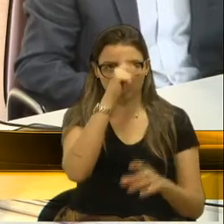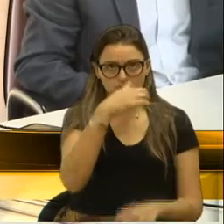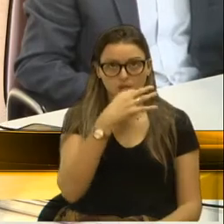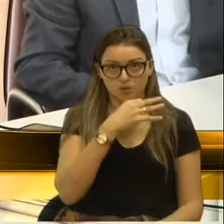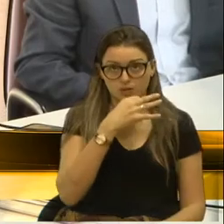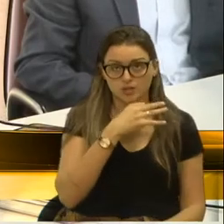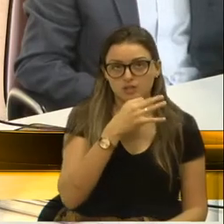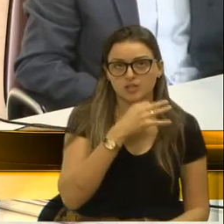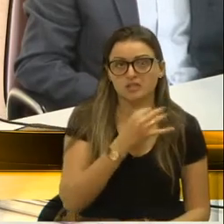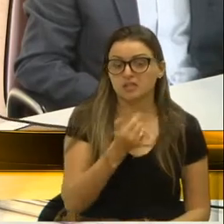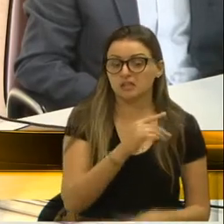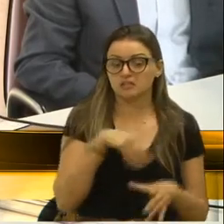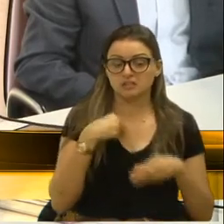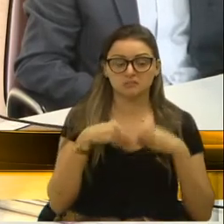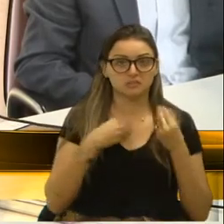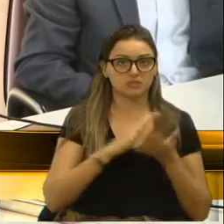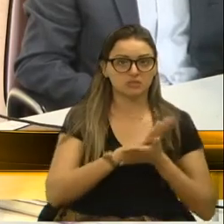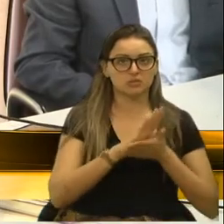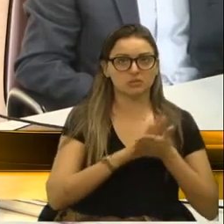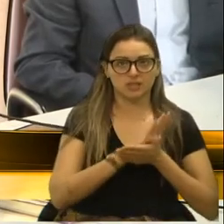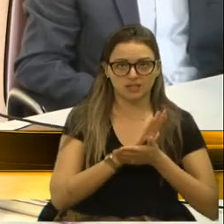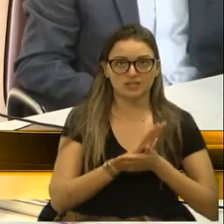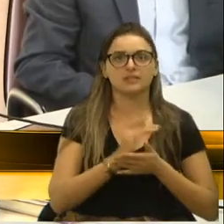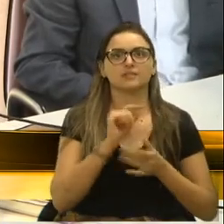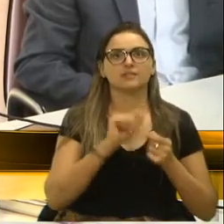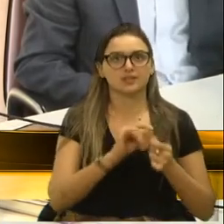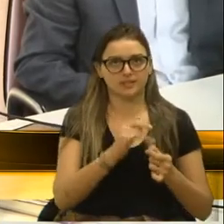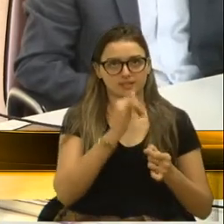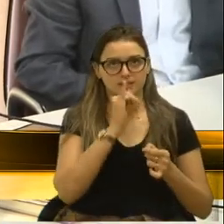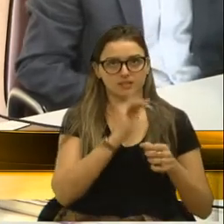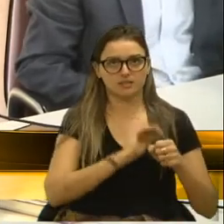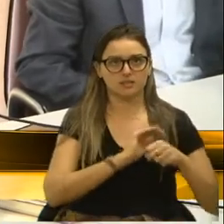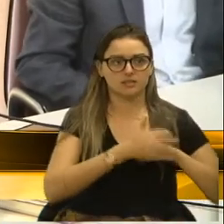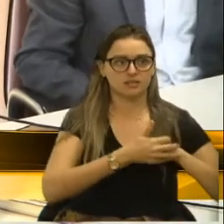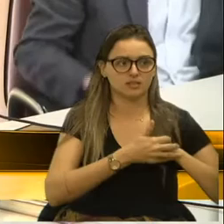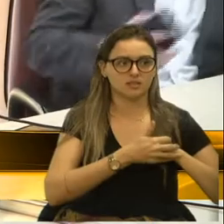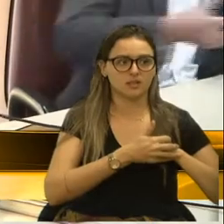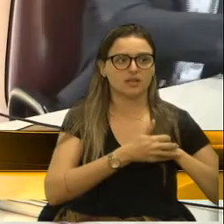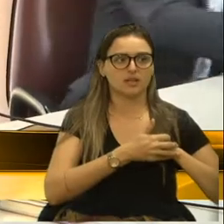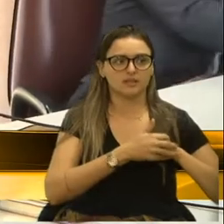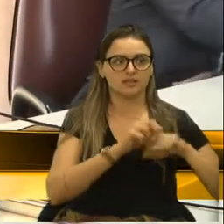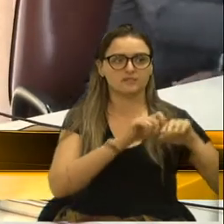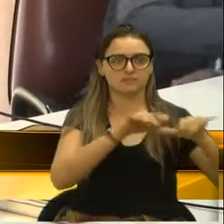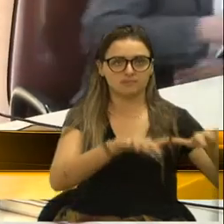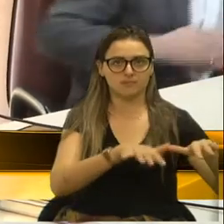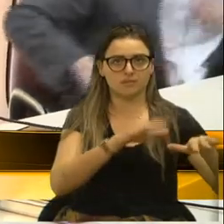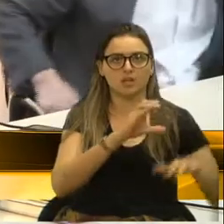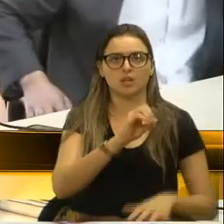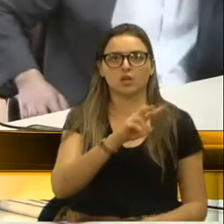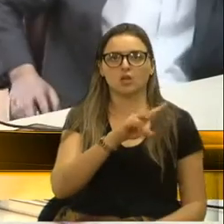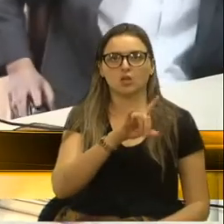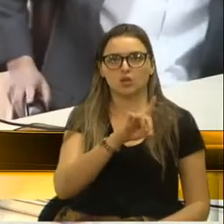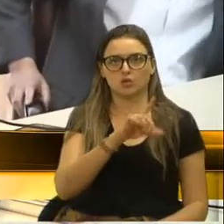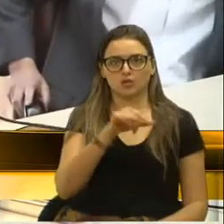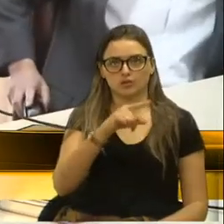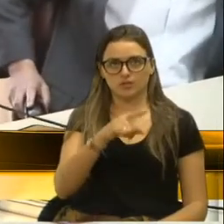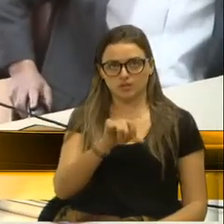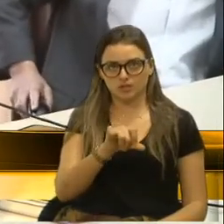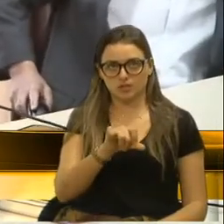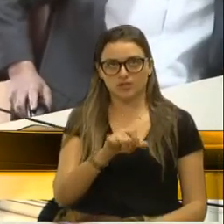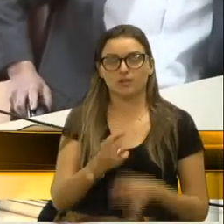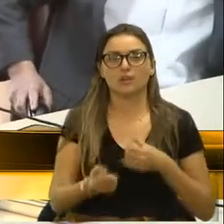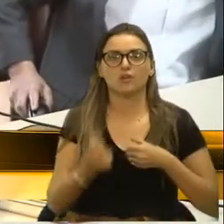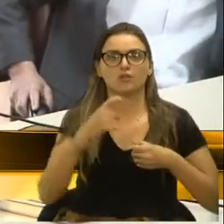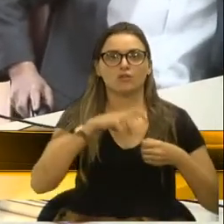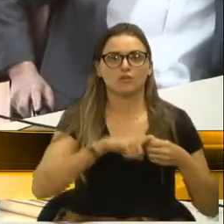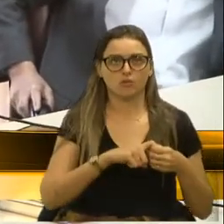sintoma nenhum e foi identificada com a Covid-19. Quando chegou o final dos 14 dias, para retornar, foi